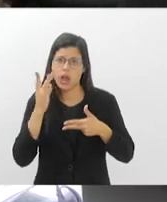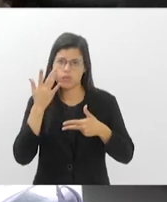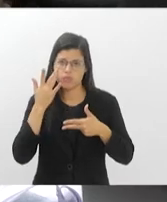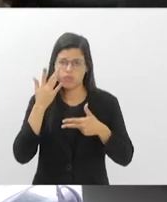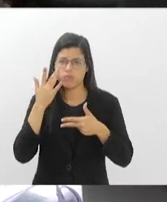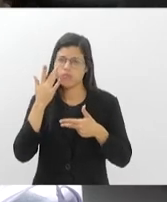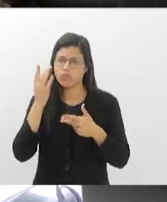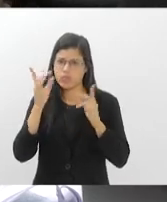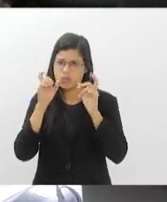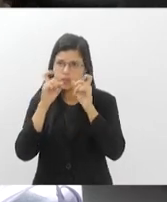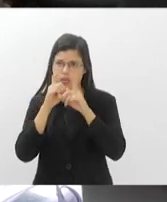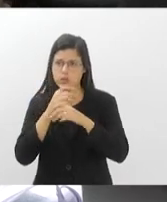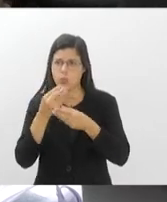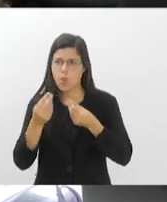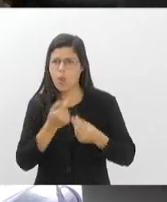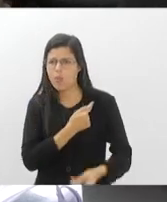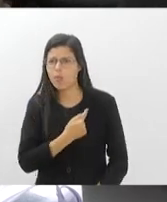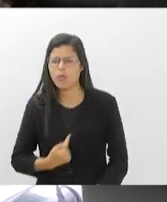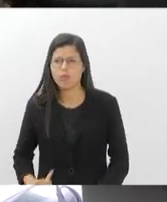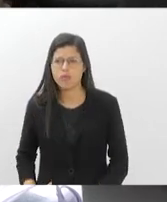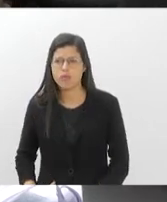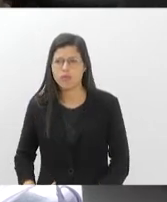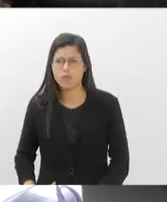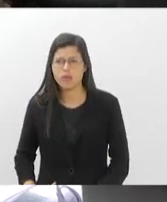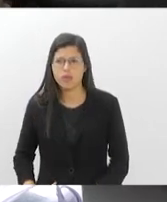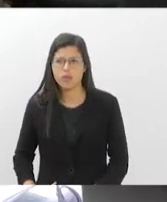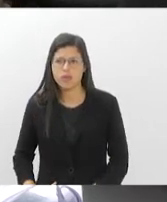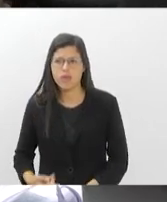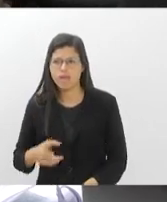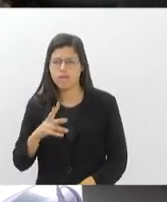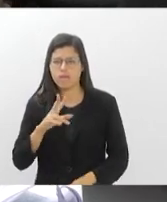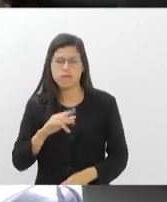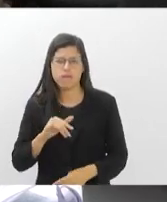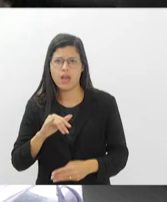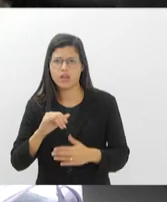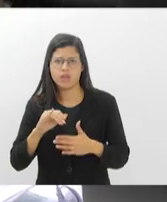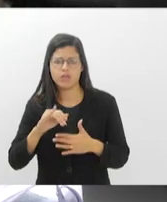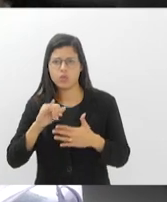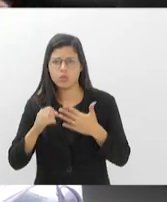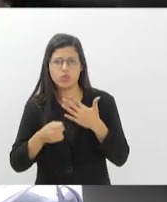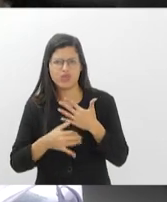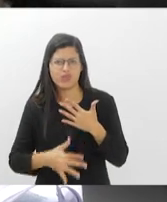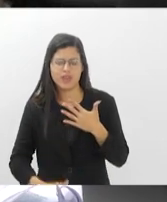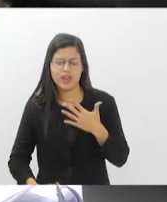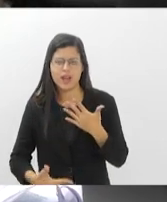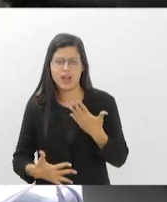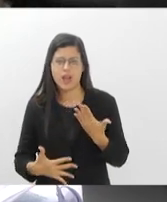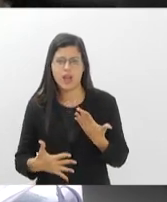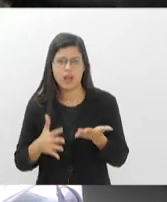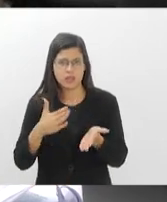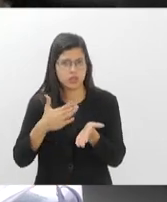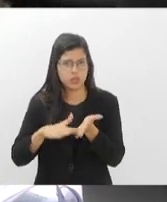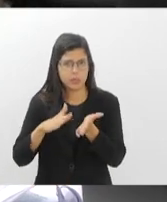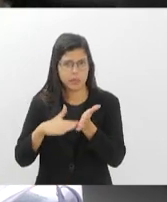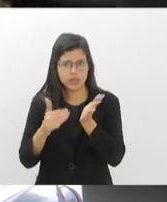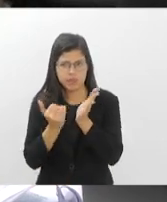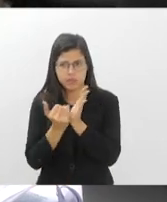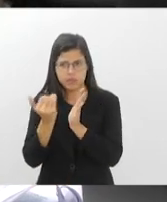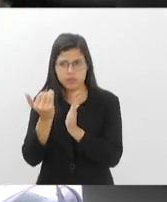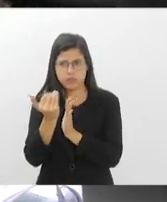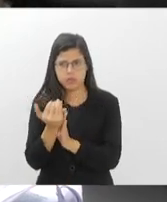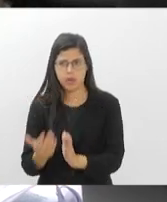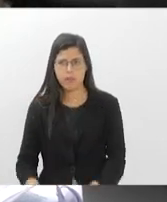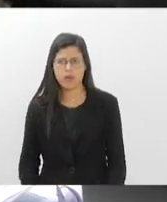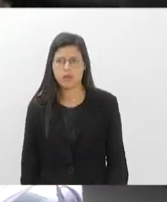né? Como é que o governador, com o regime do jeito que está, vai justificar aumento de despesa continuada